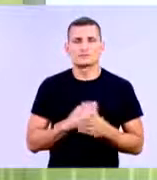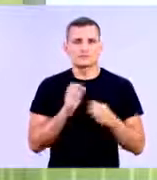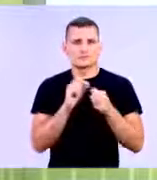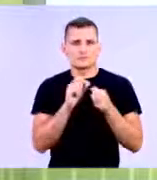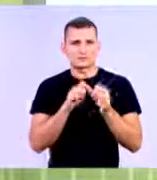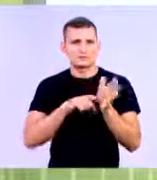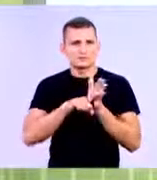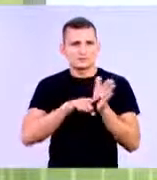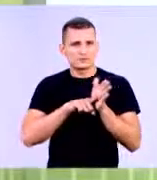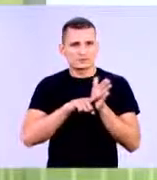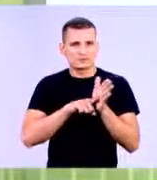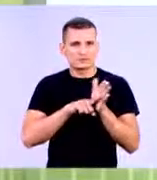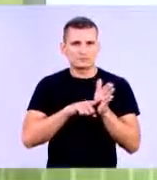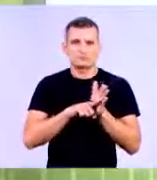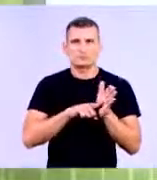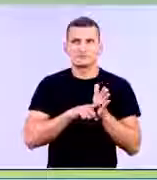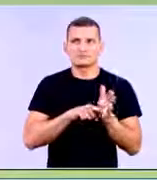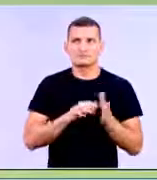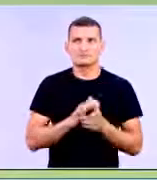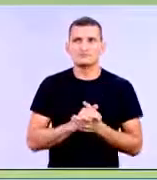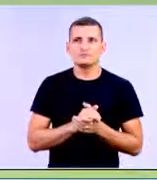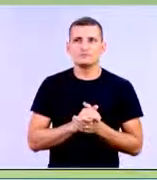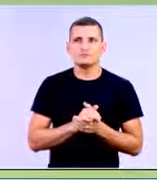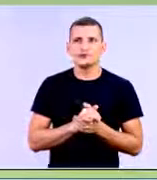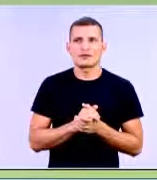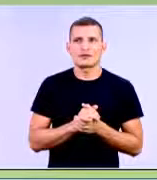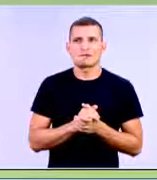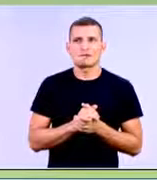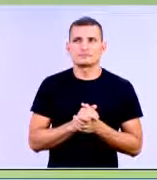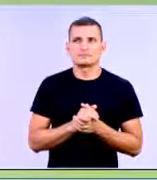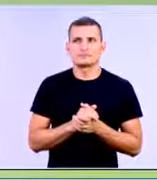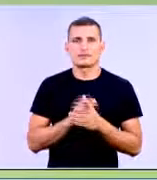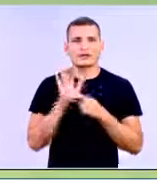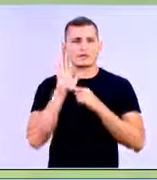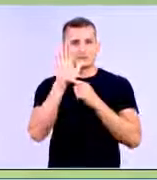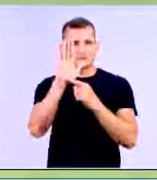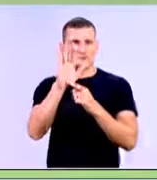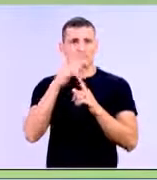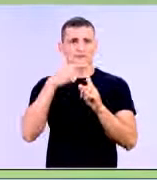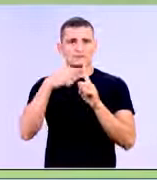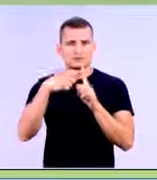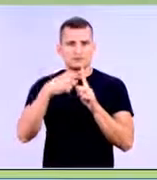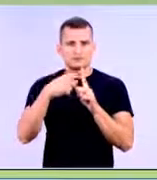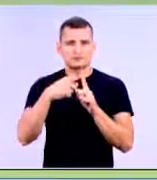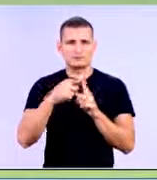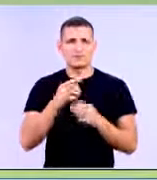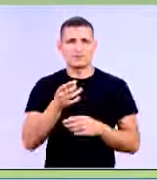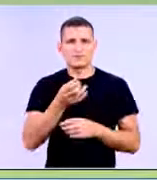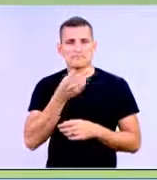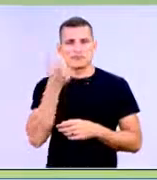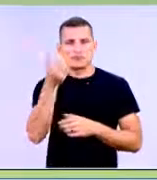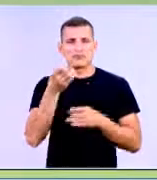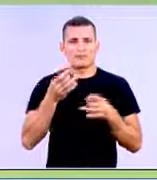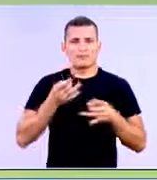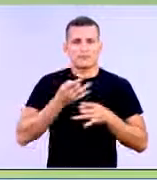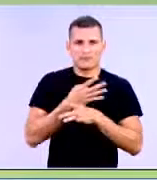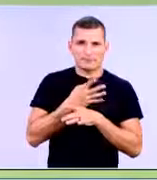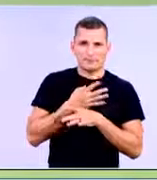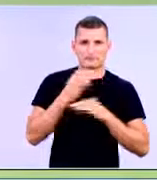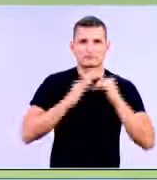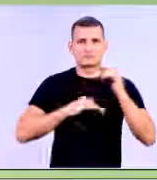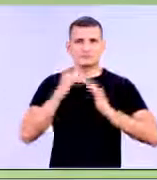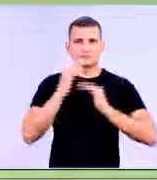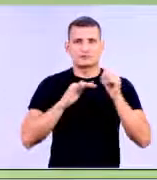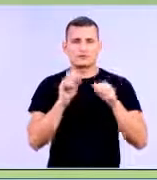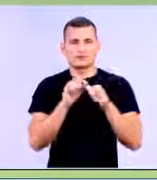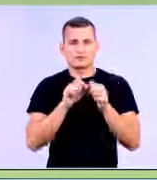essa auditoria, tá? Apresenta como vantagem o maior preparo dos profissionais que fazem